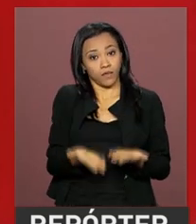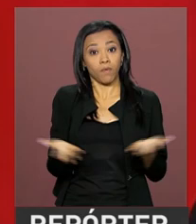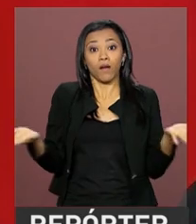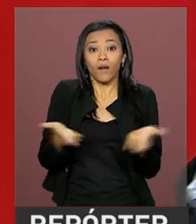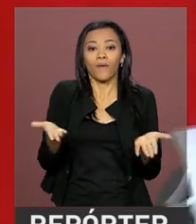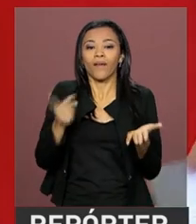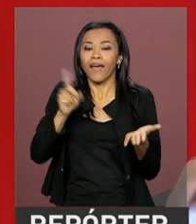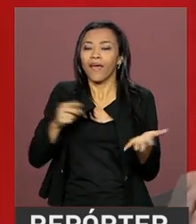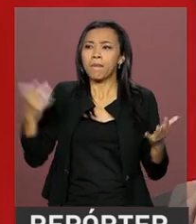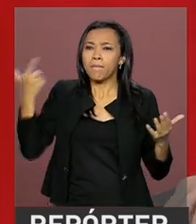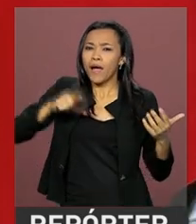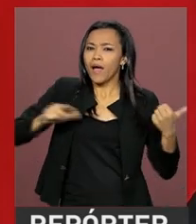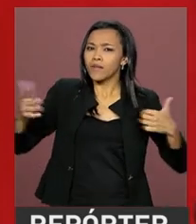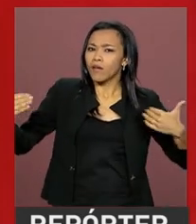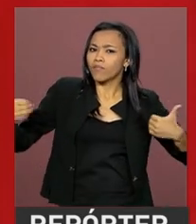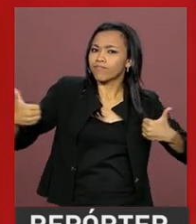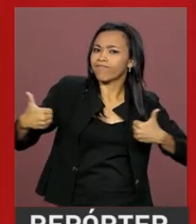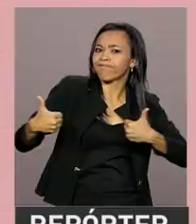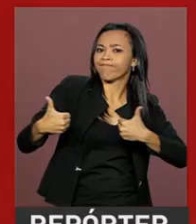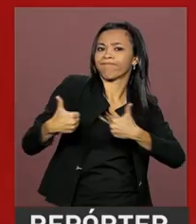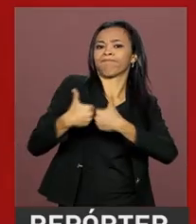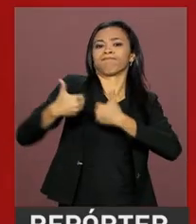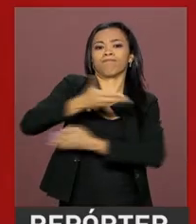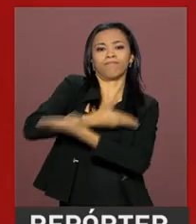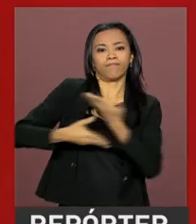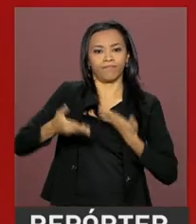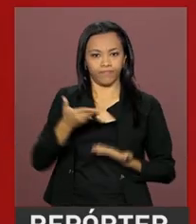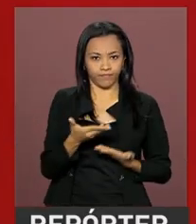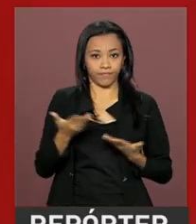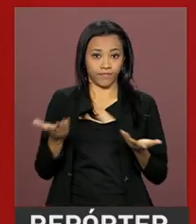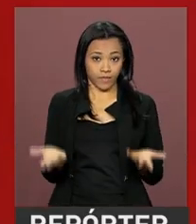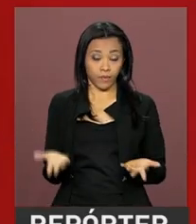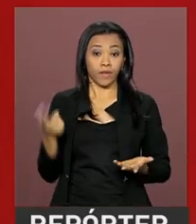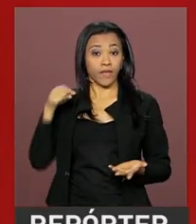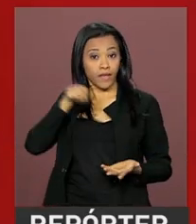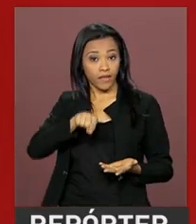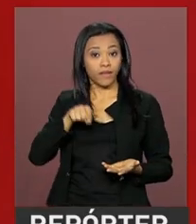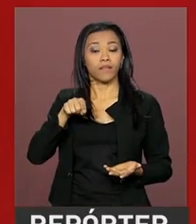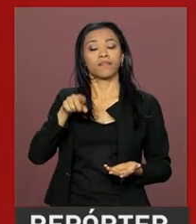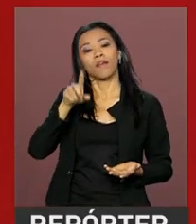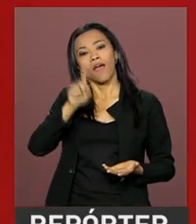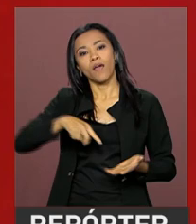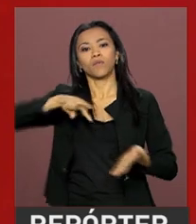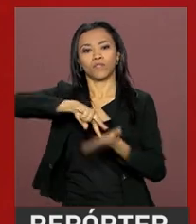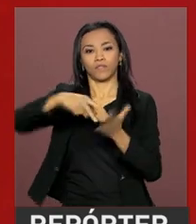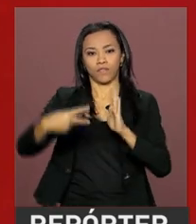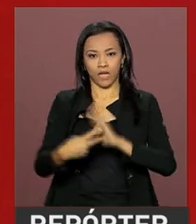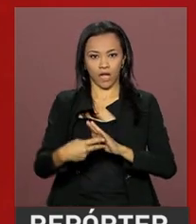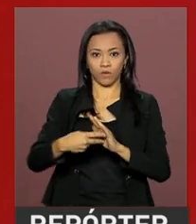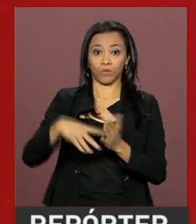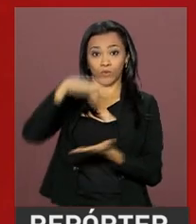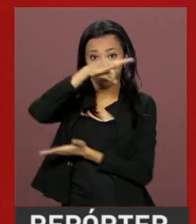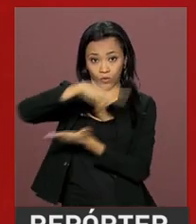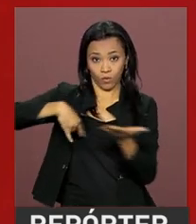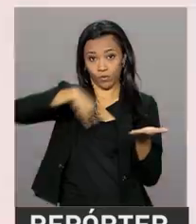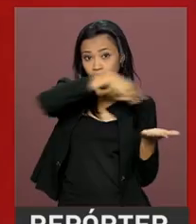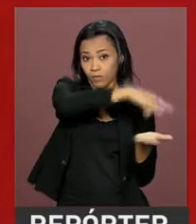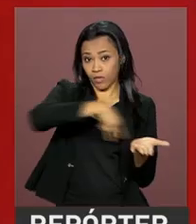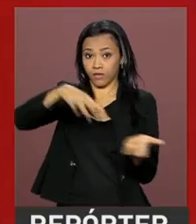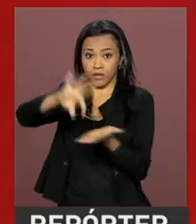nos aproximarmos cada vez mais. Esse, aliás, é o sentido dos acordos hoje